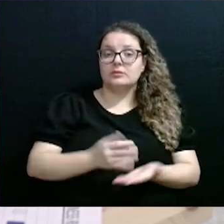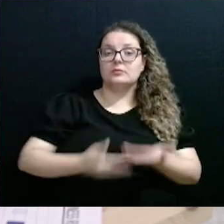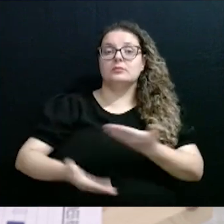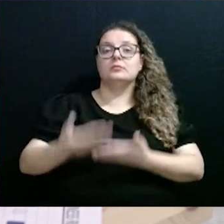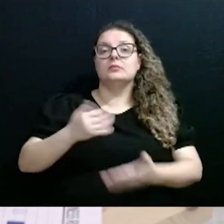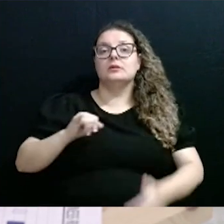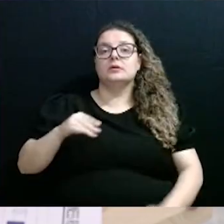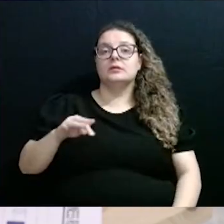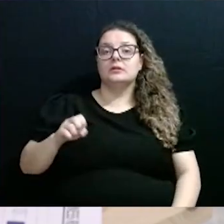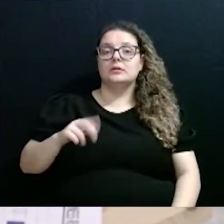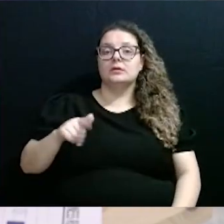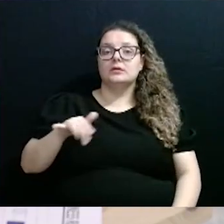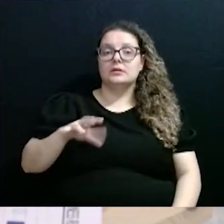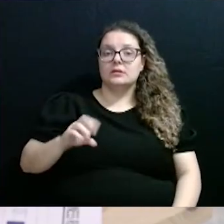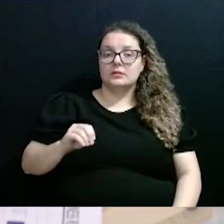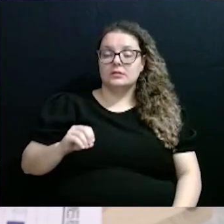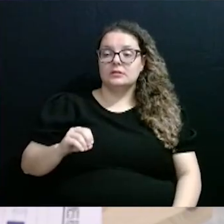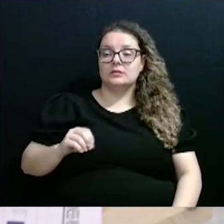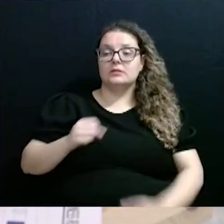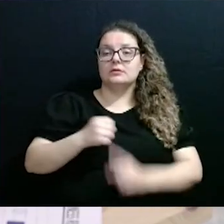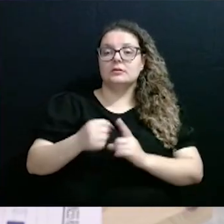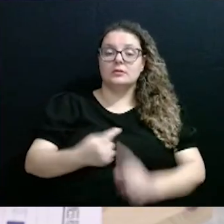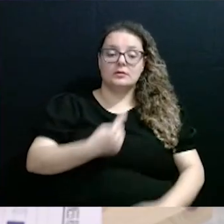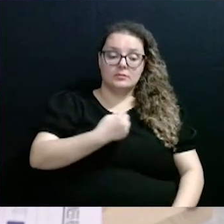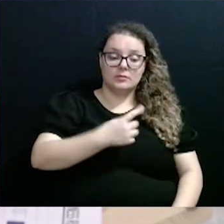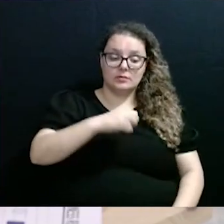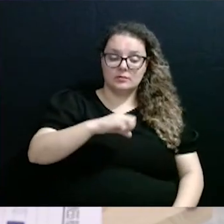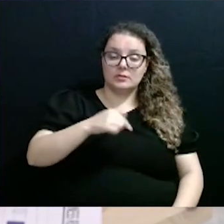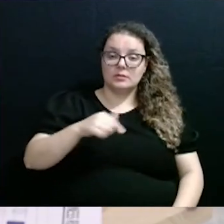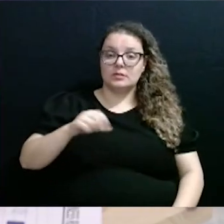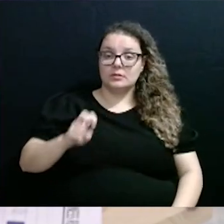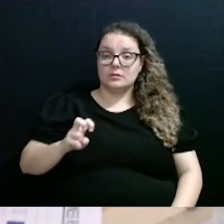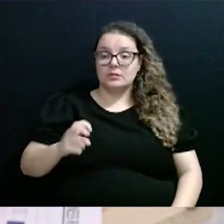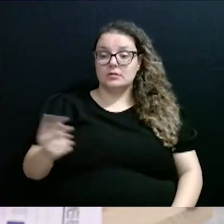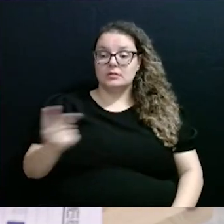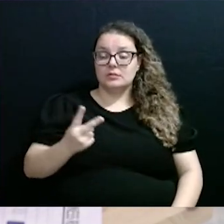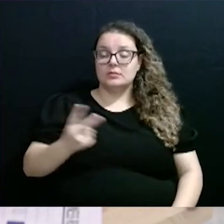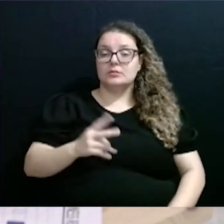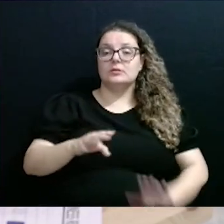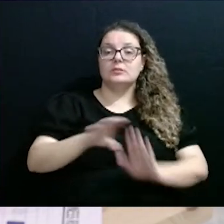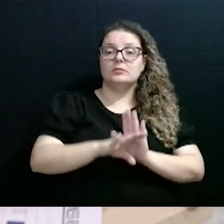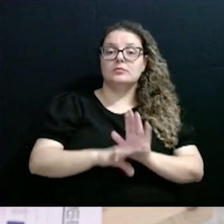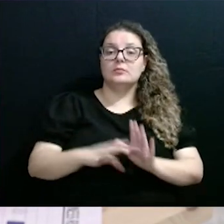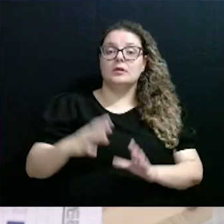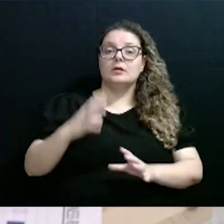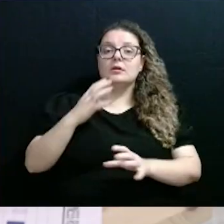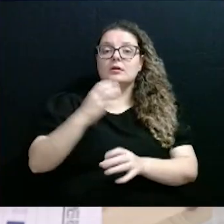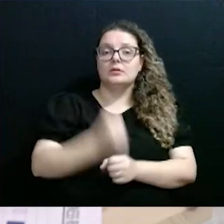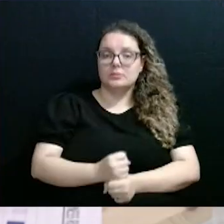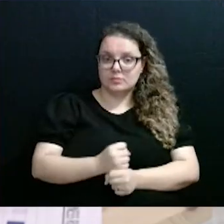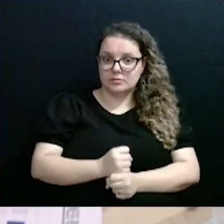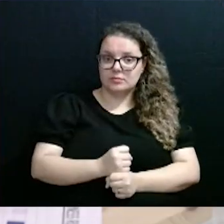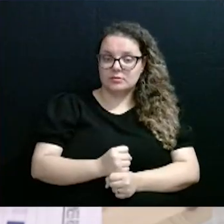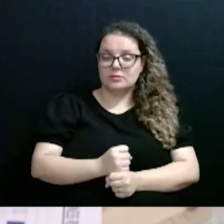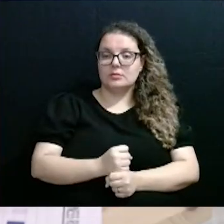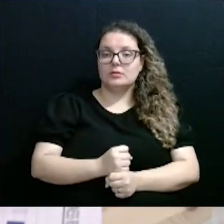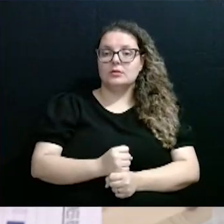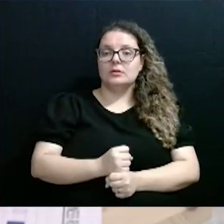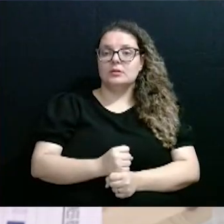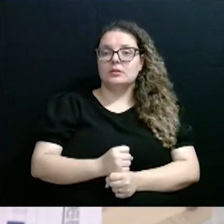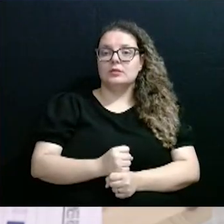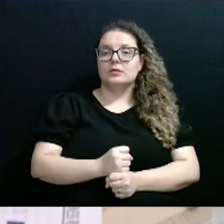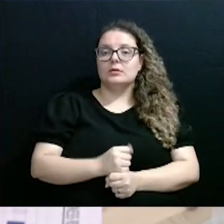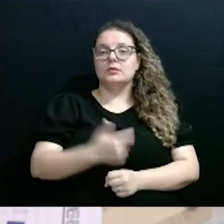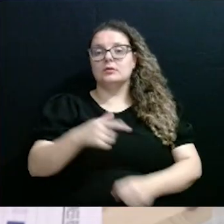social. Em 1975, esses dois programas eles se juntaram, então a gente deixou de ter o PIS e